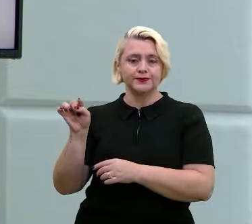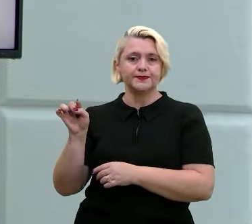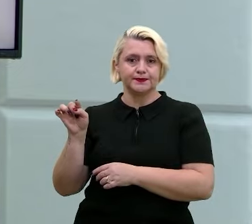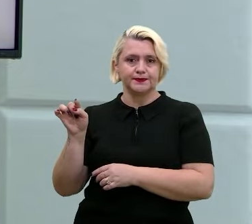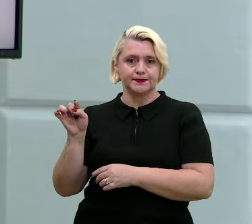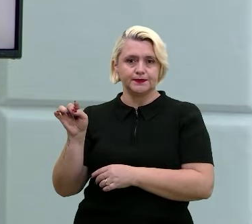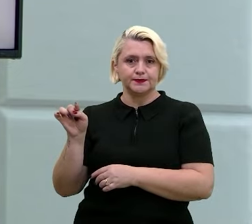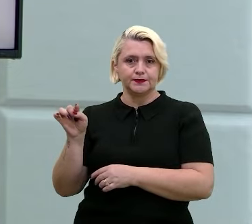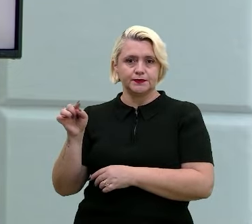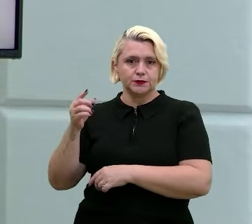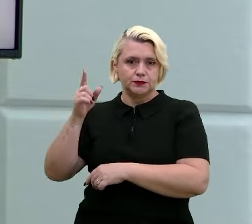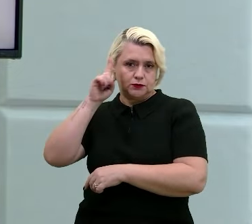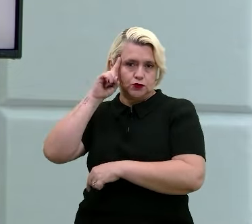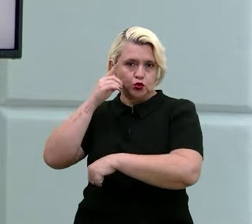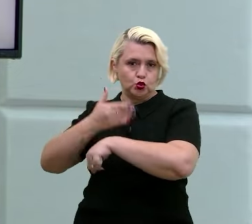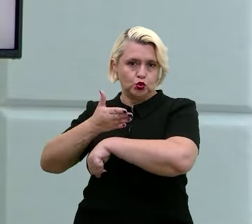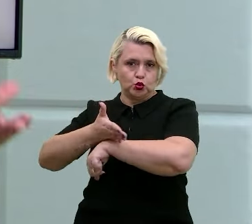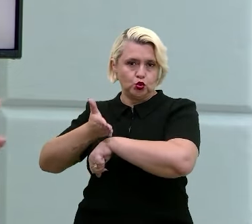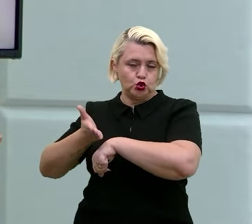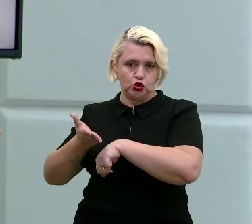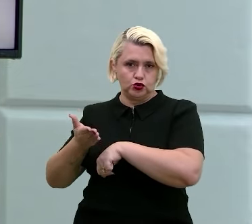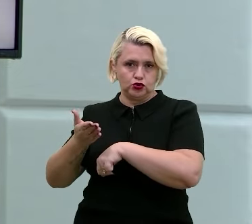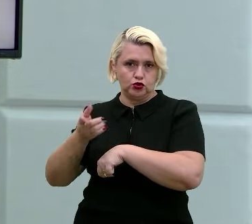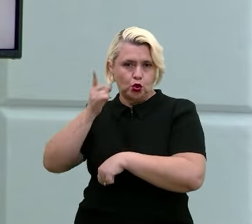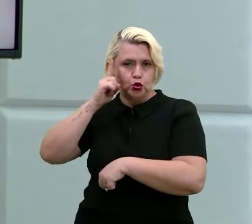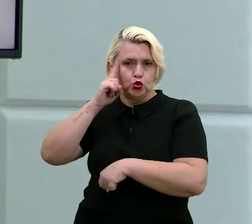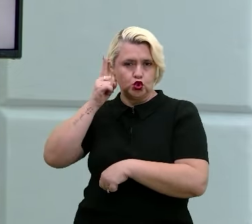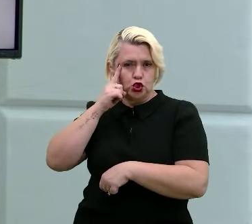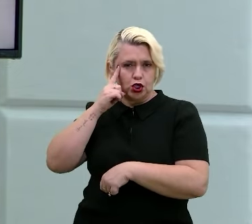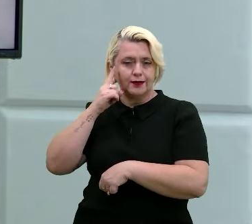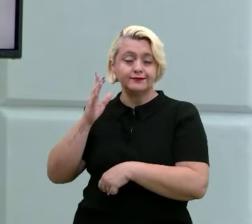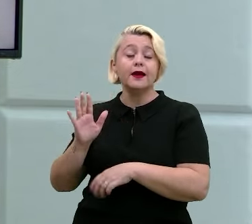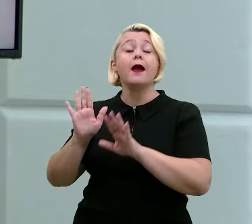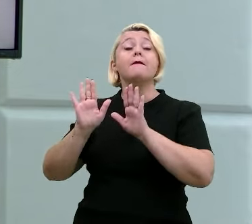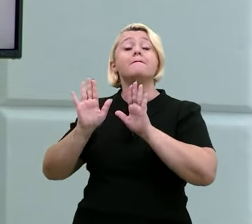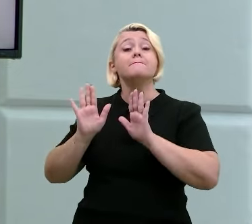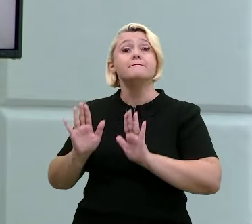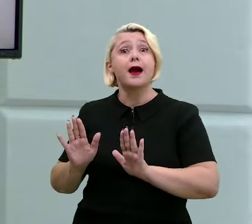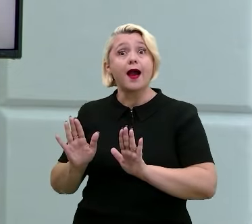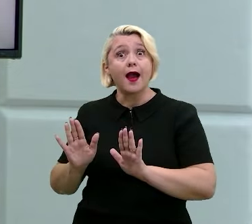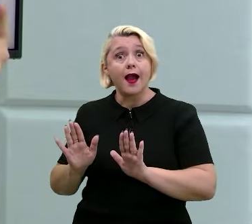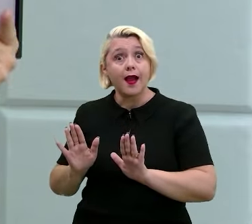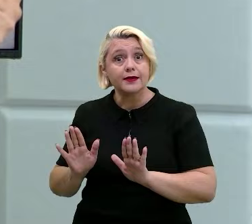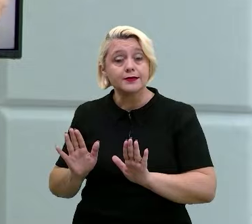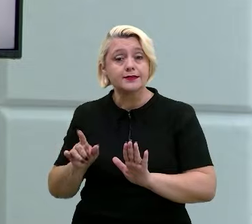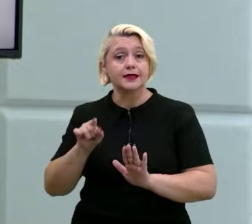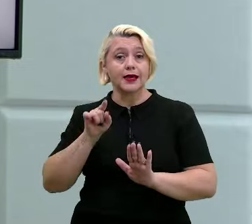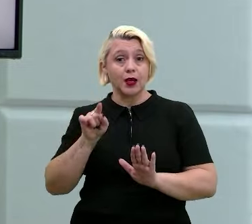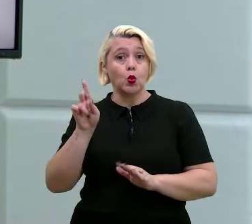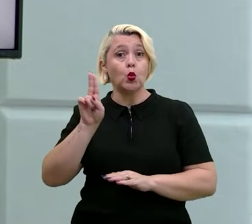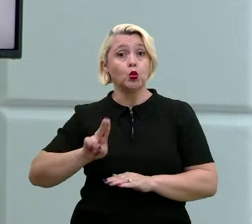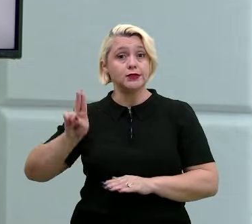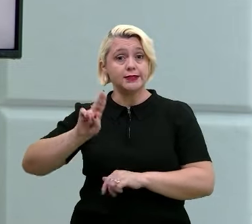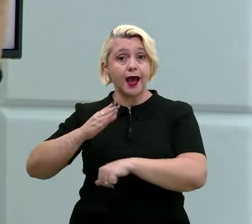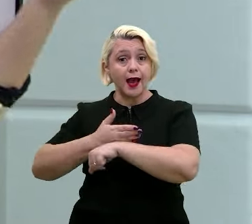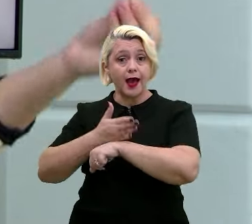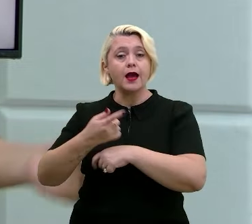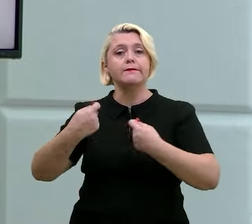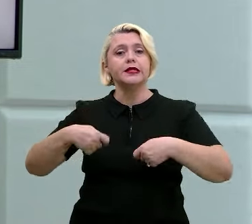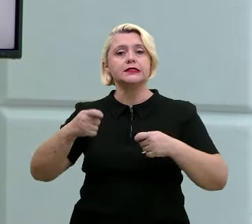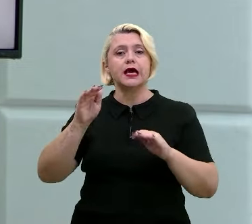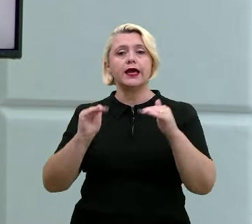no seu dia a dia, de forma intensa. Mas esse uso precisa